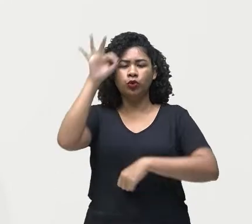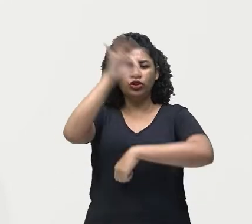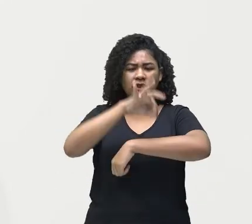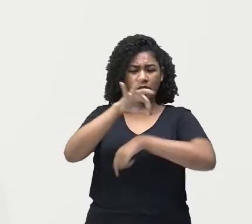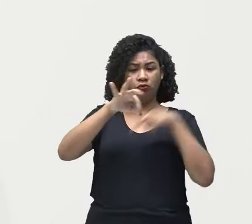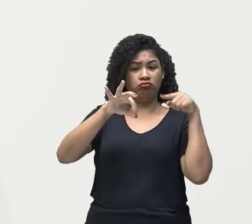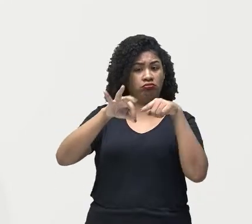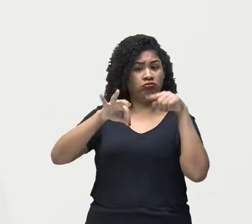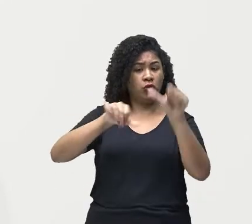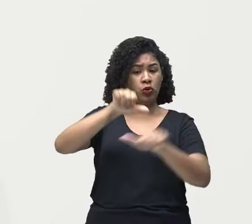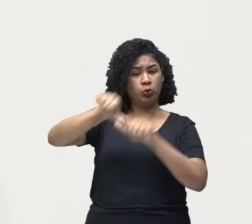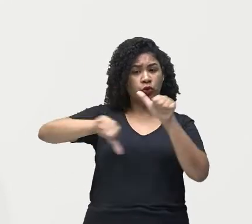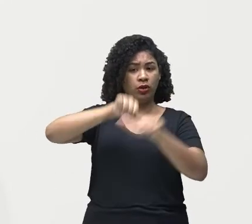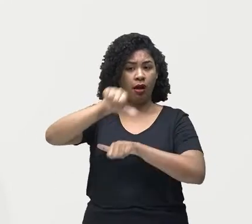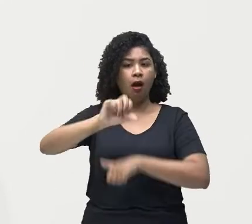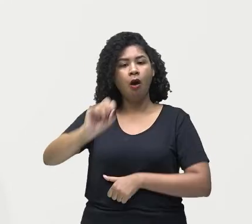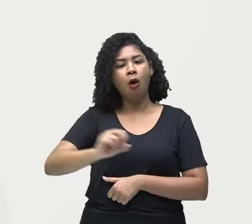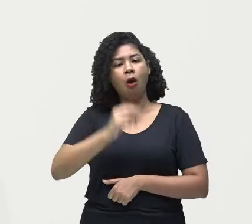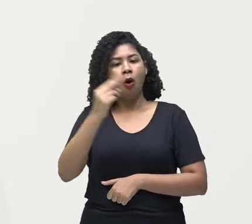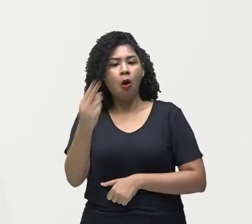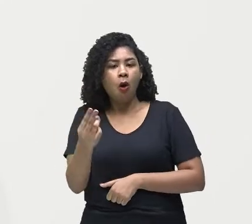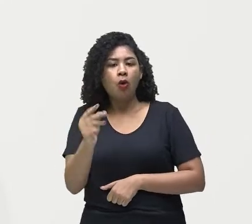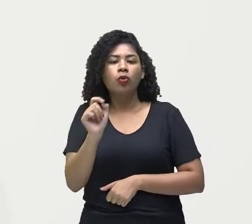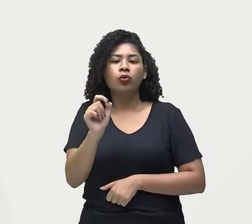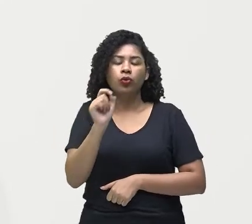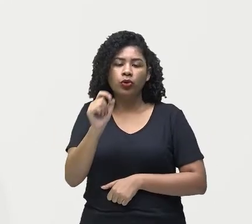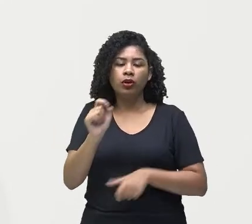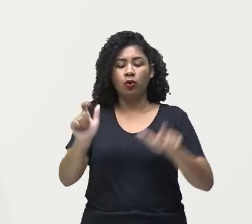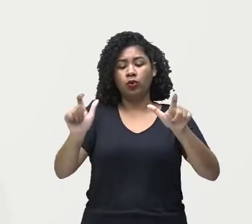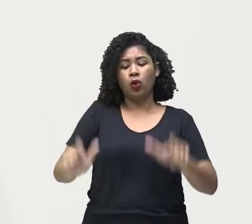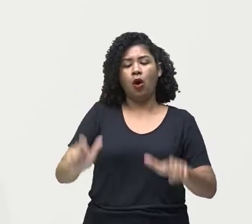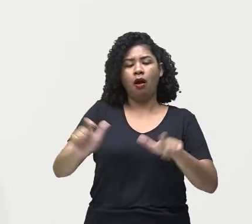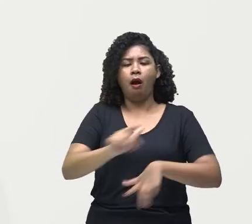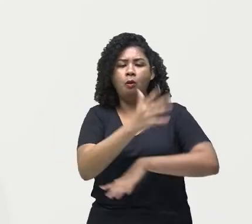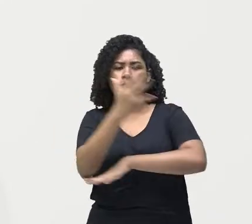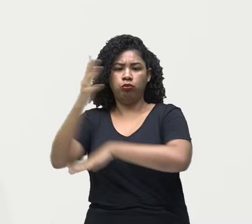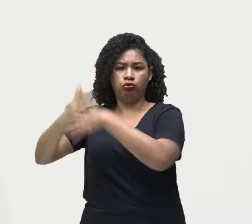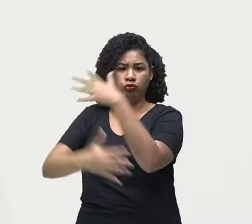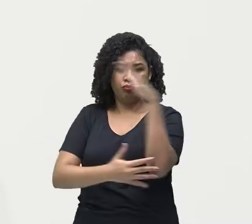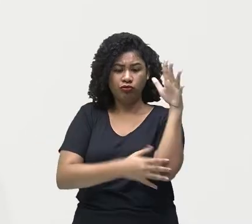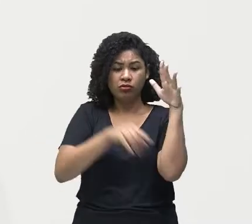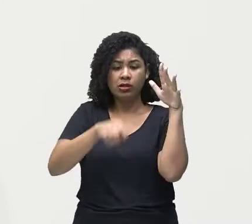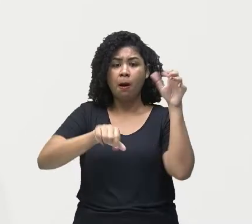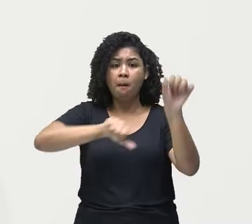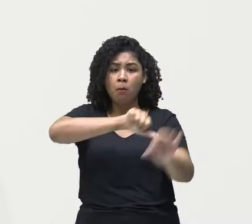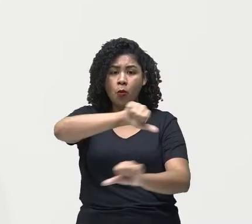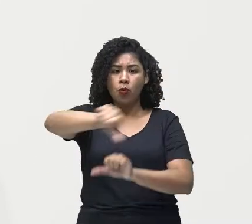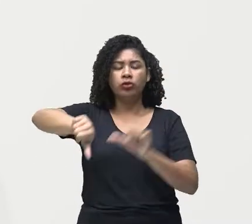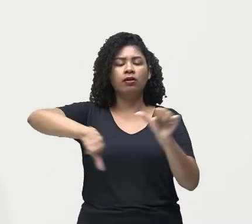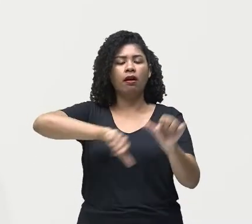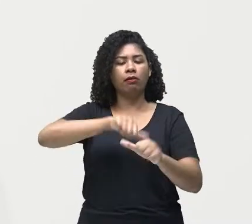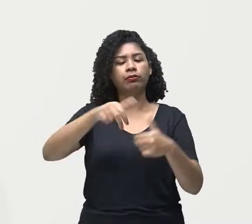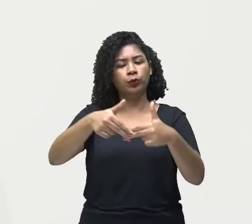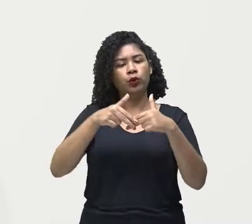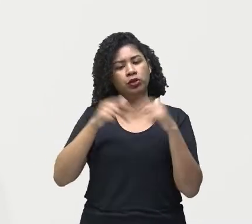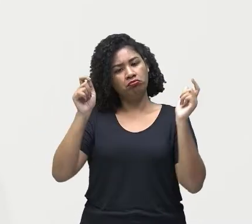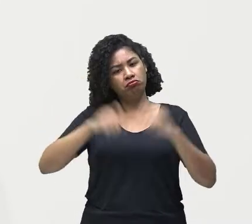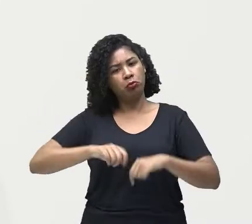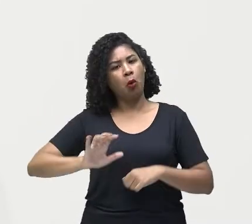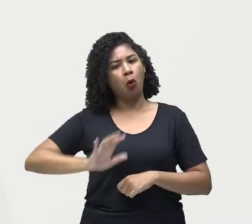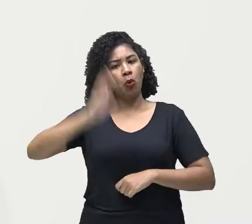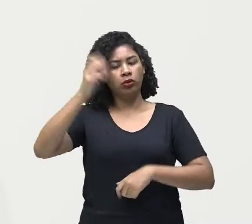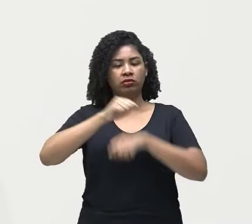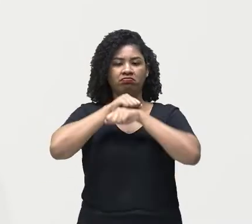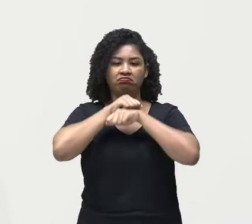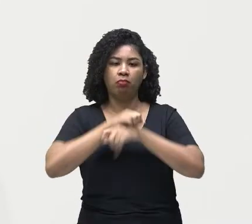agente ou hospedeiro até transformações no ambiente. A gente já falou sobre agente